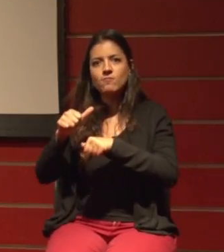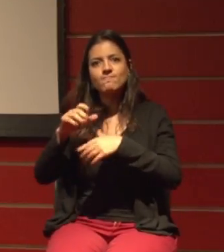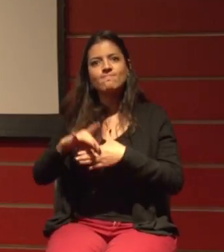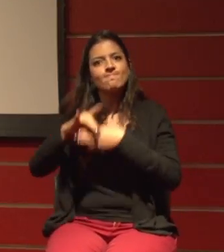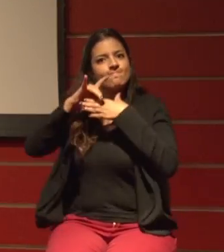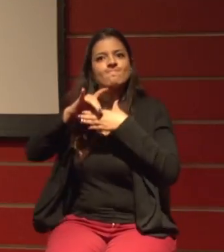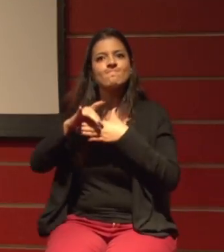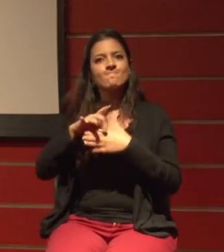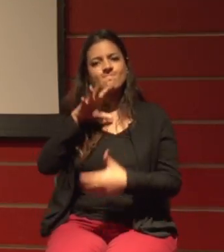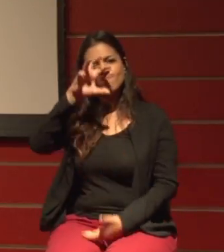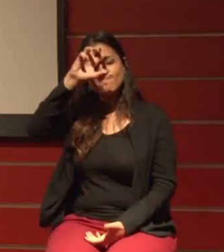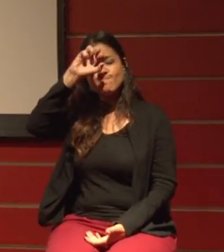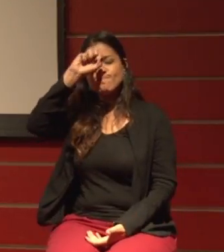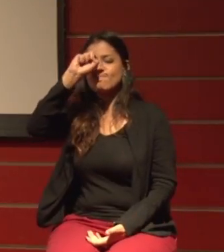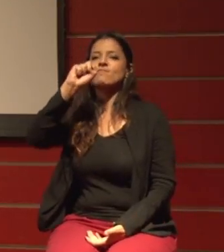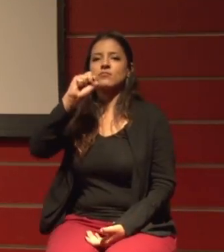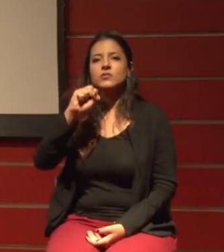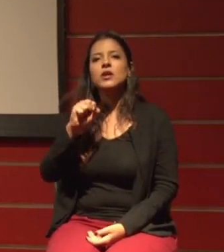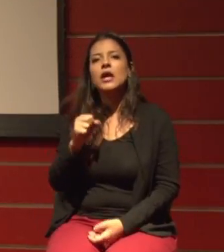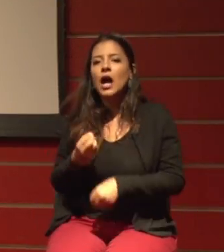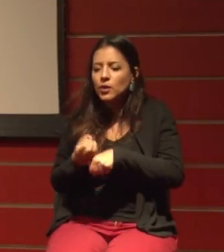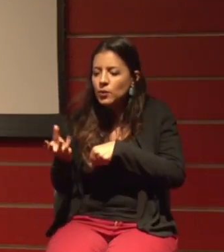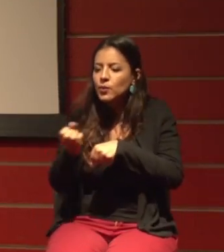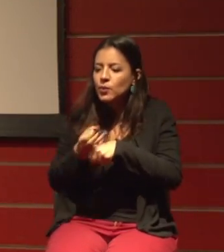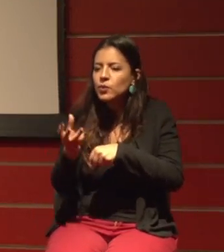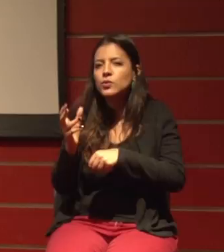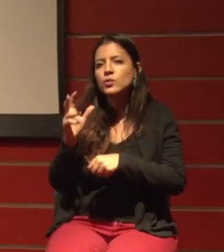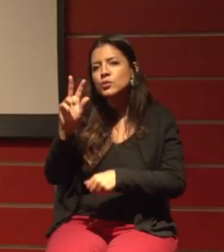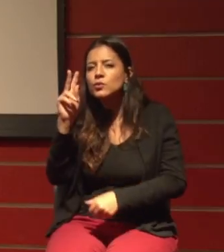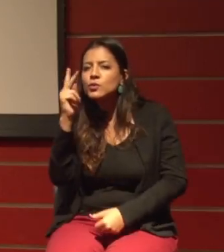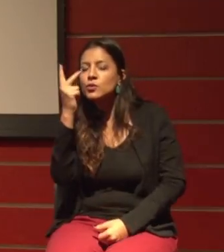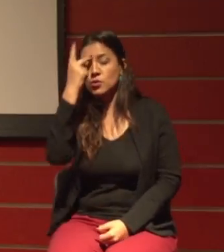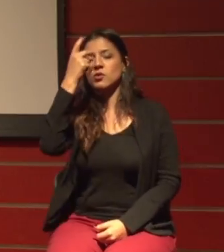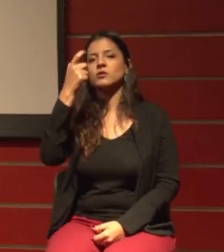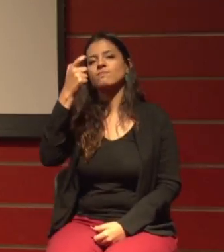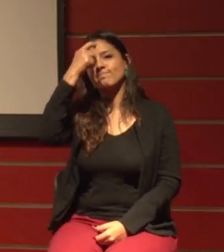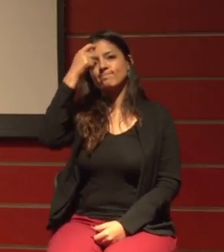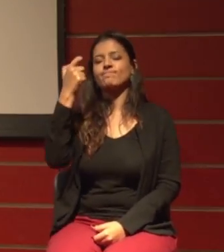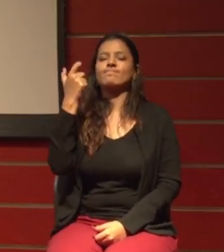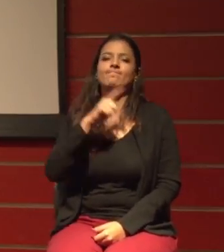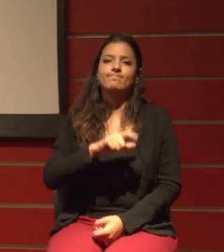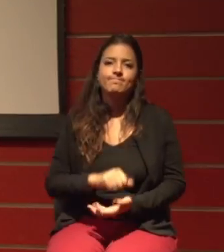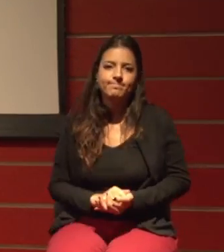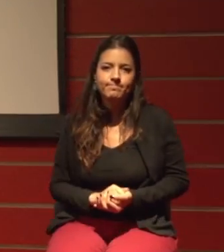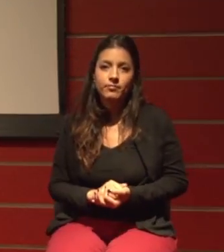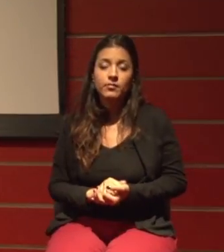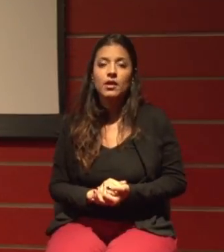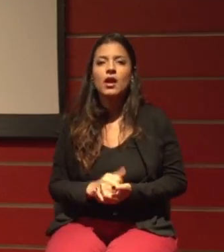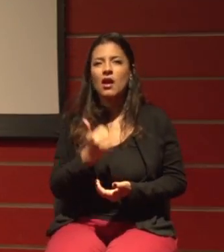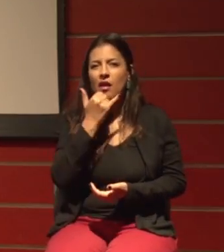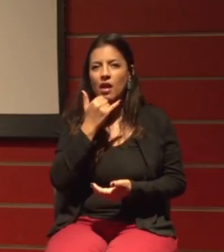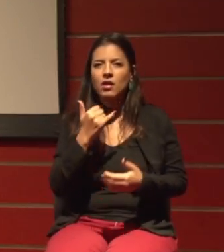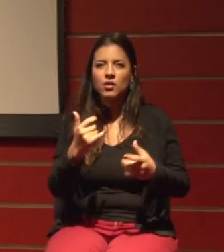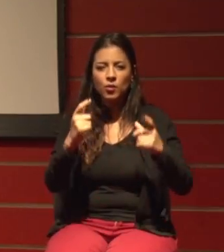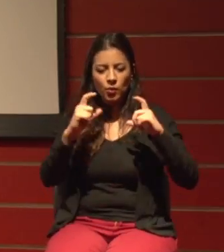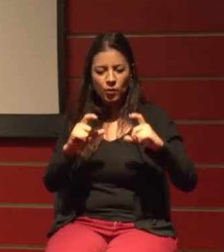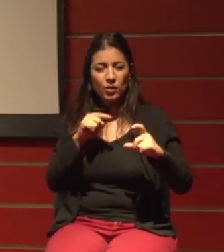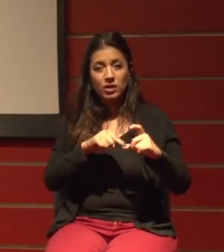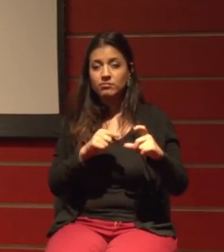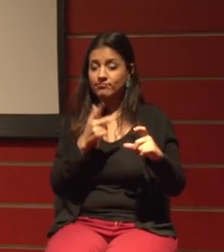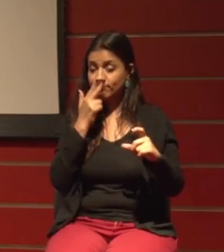inserindo mais nuances em seu processo de tomada de consciência esse parágrafo último aqui é de uma coisa tão